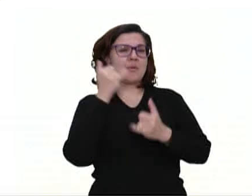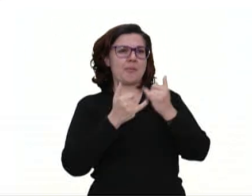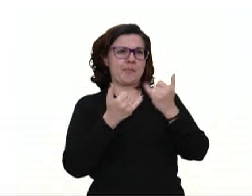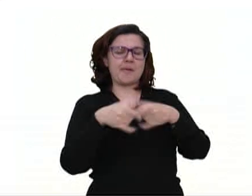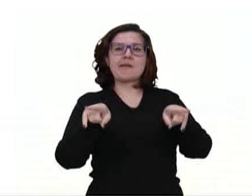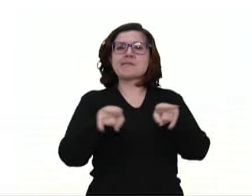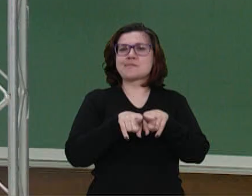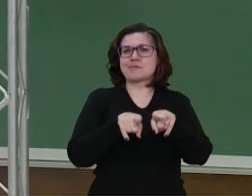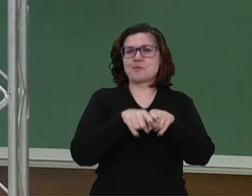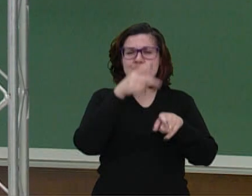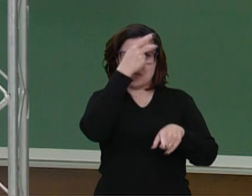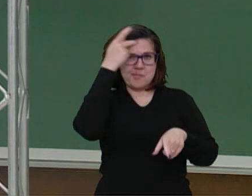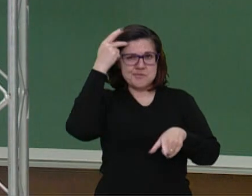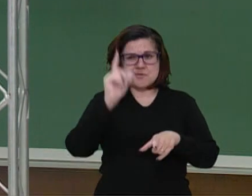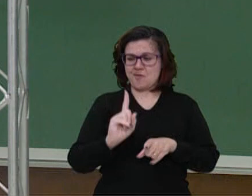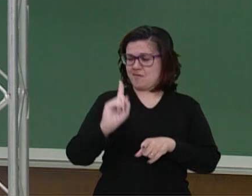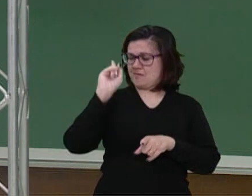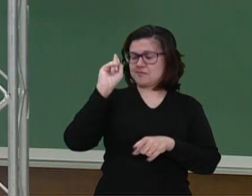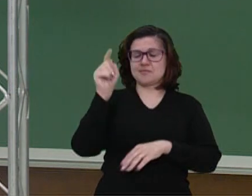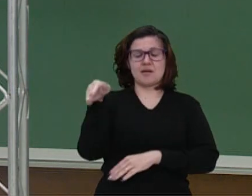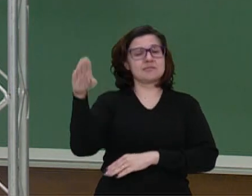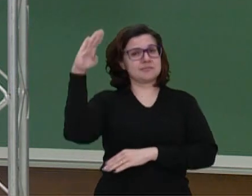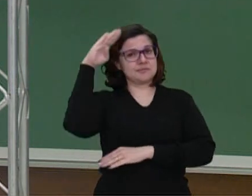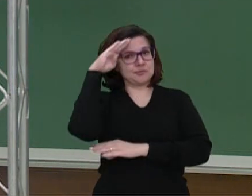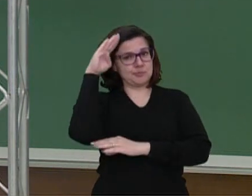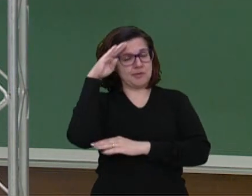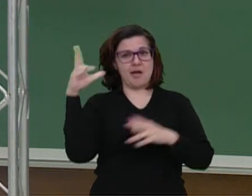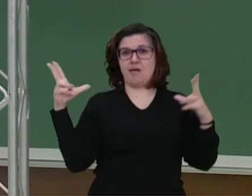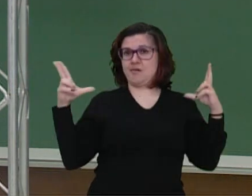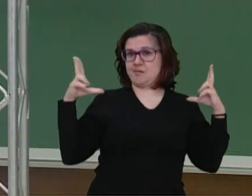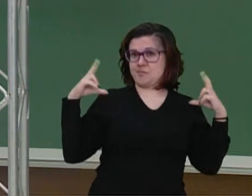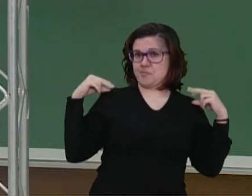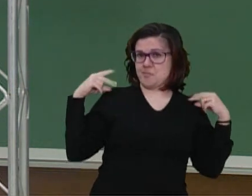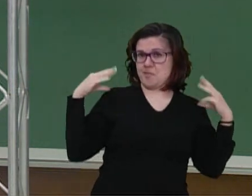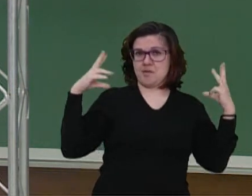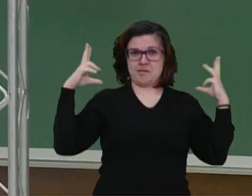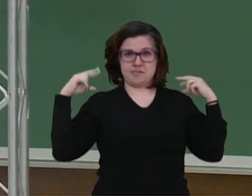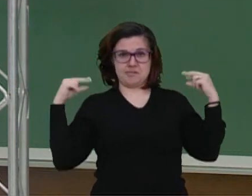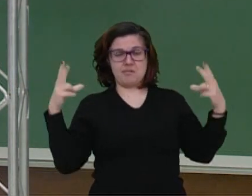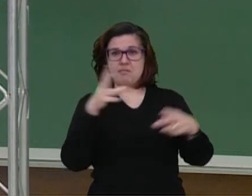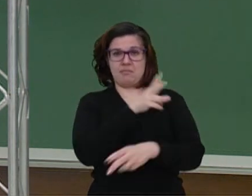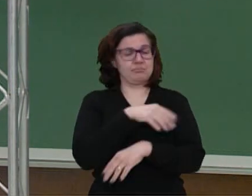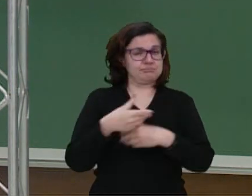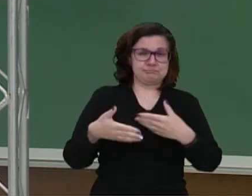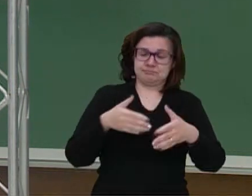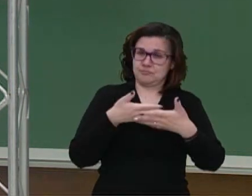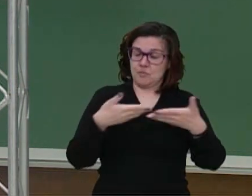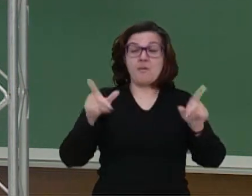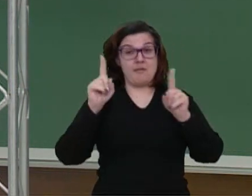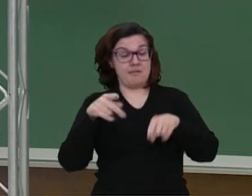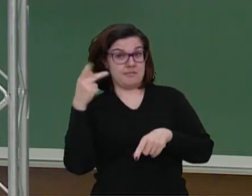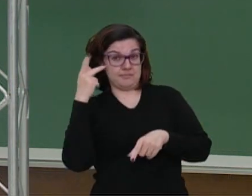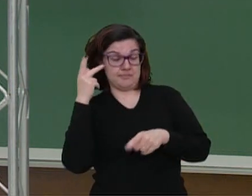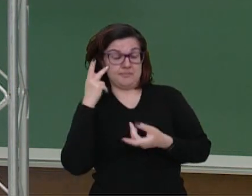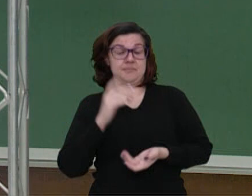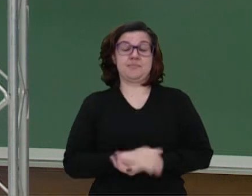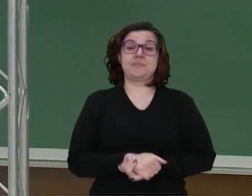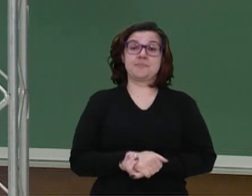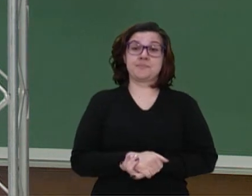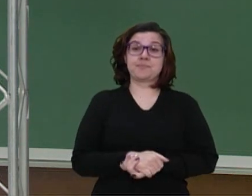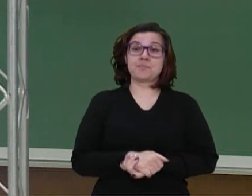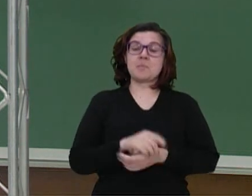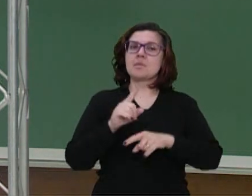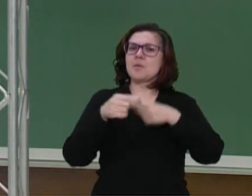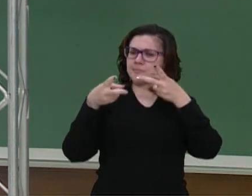de soldado, de marinheiro, de alguma coisa assim, né? Bastante difusa a figura atrás, mas é em São Paulo. Depois